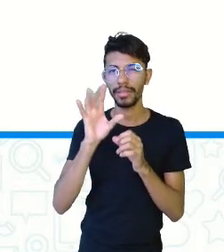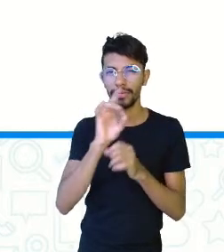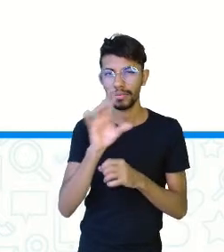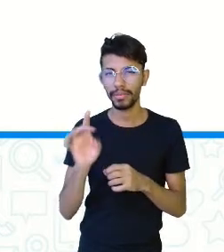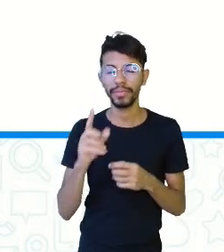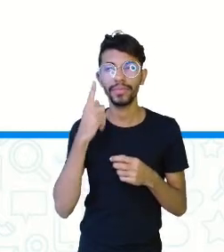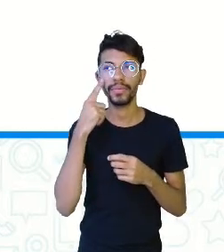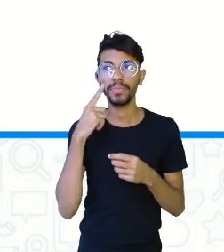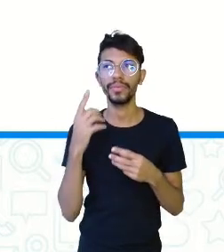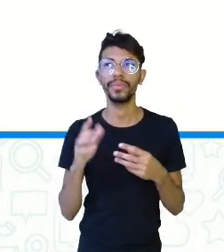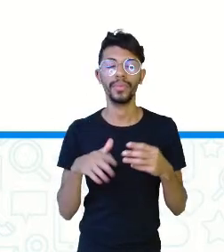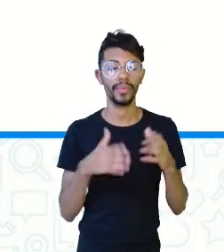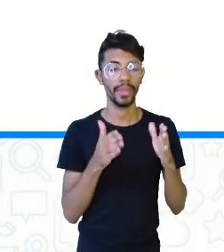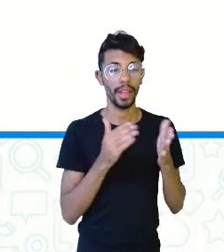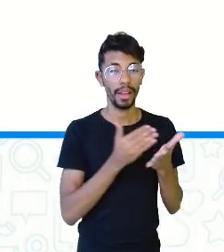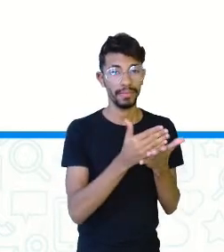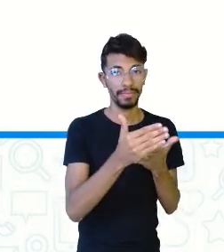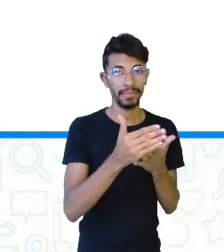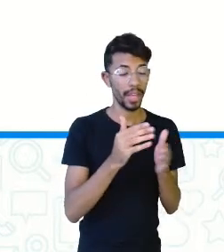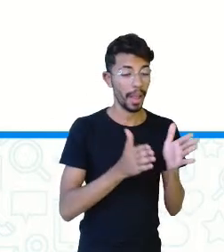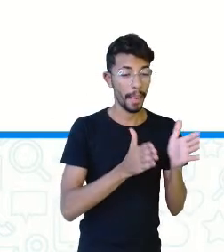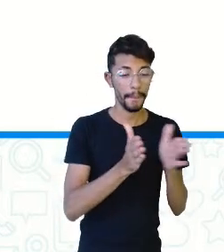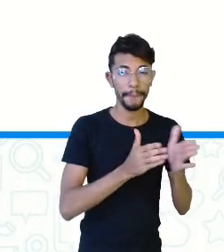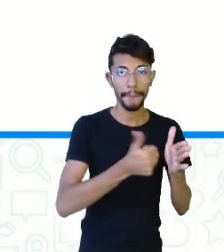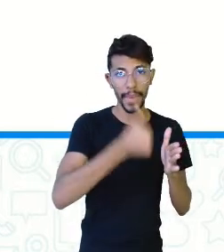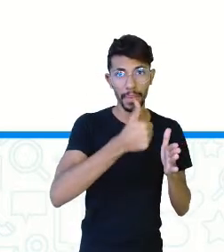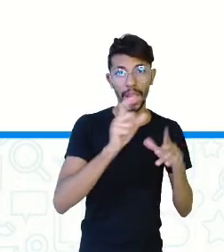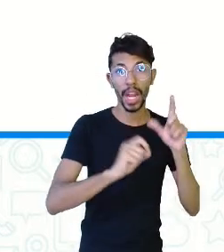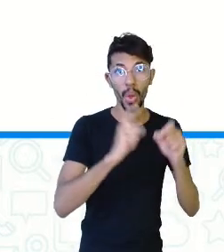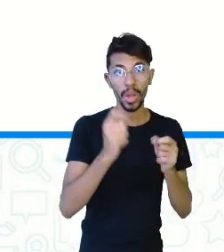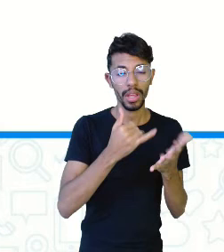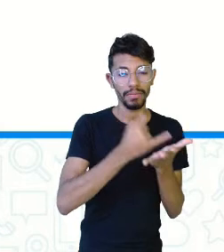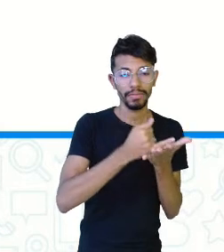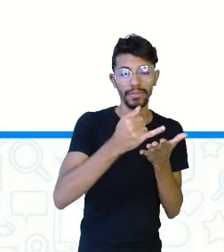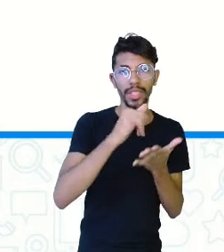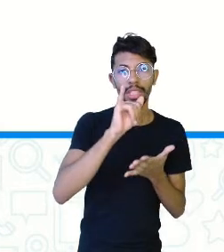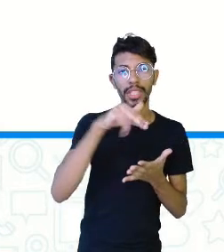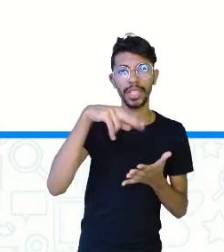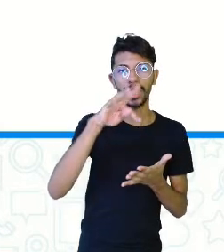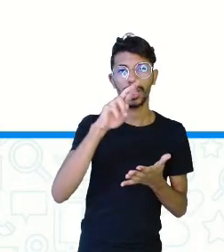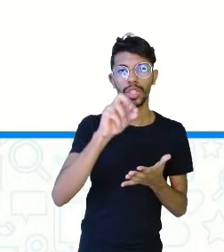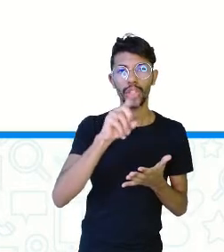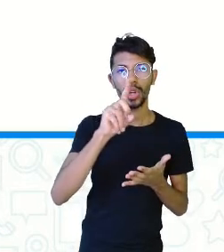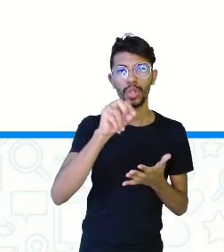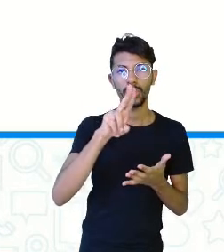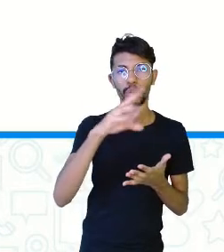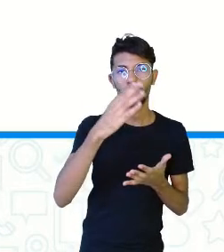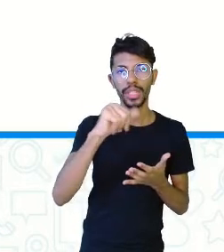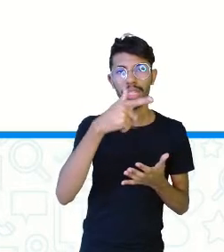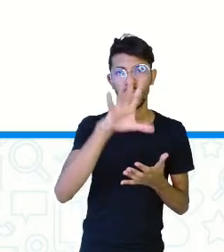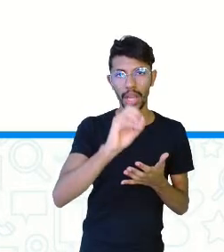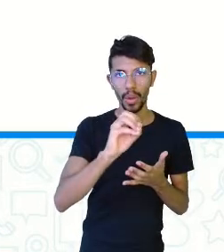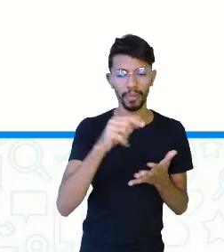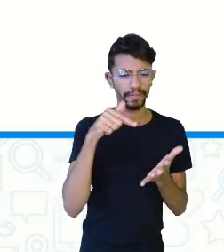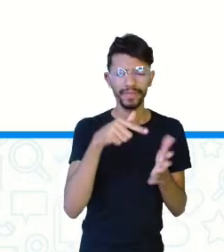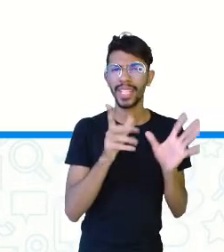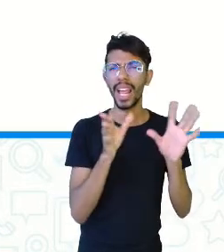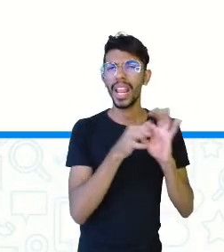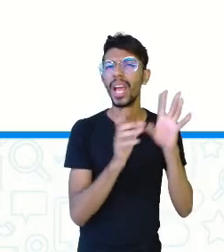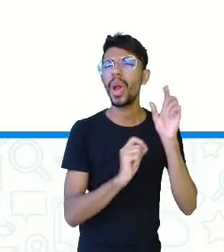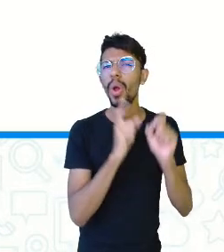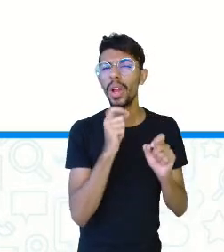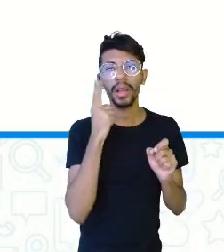primeira parte, ela é chamada de introdução. E o que se refere à introdução? É um momento